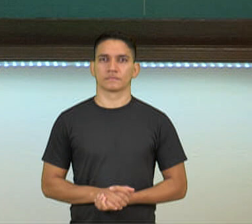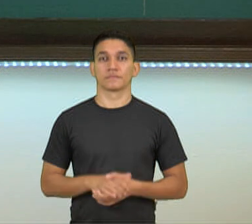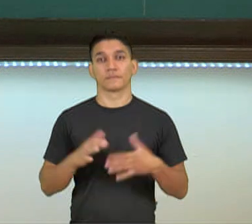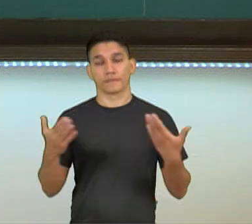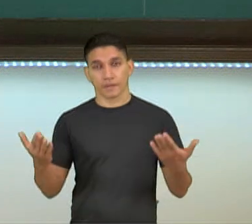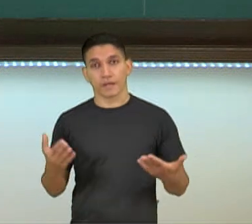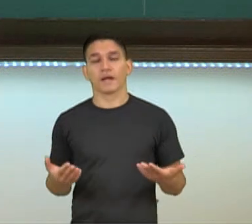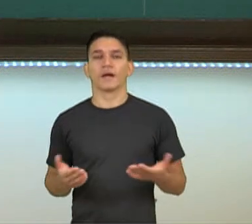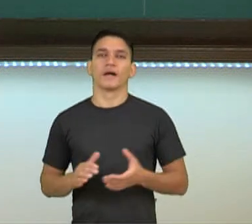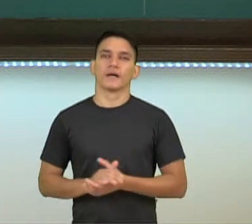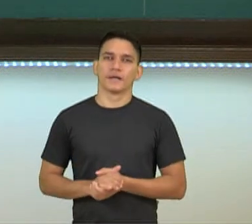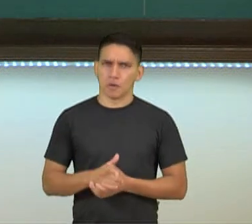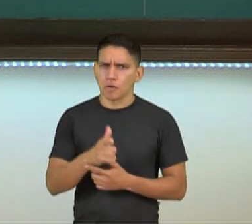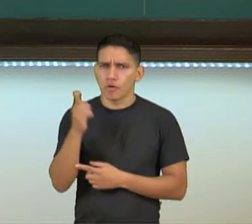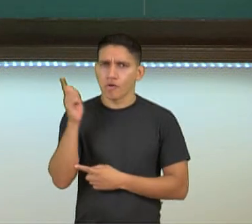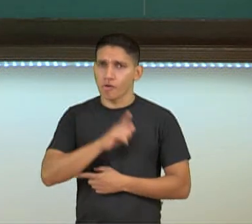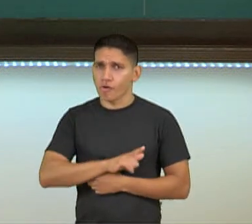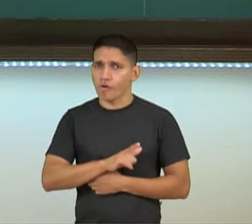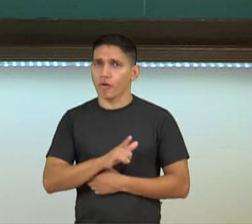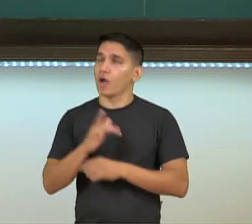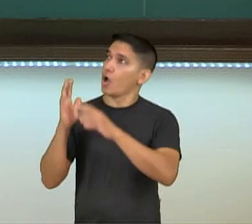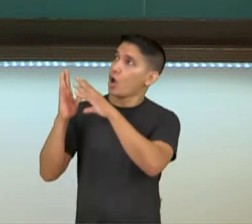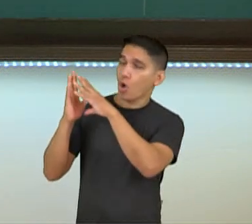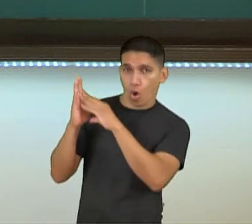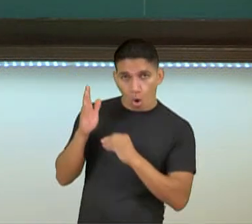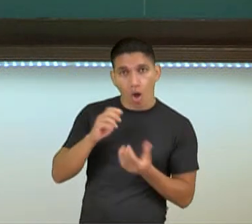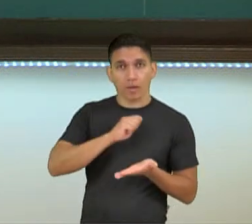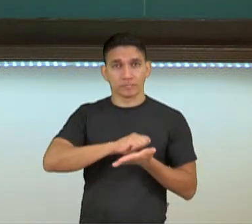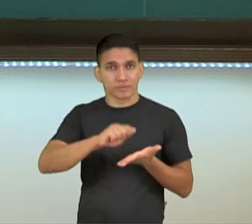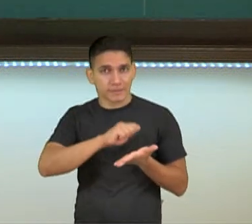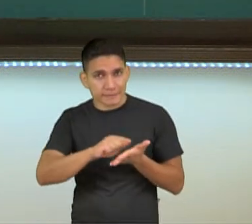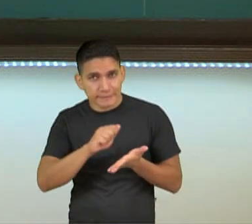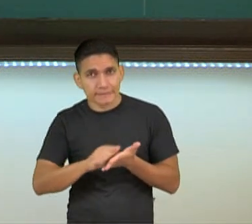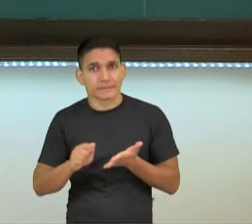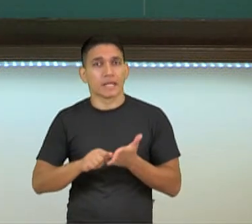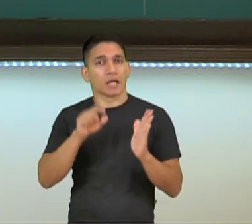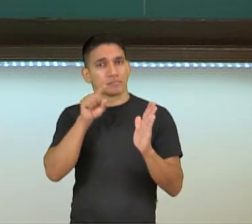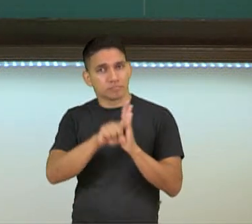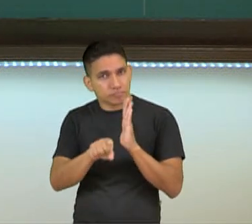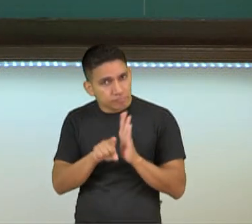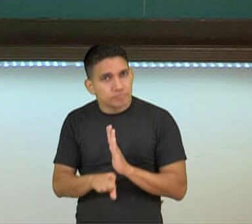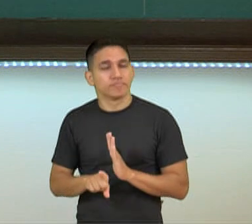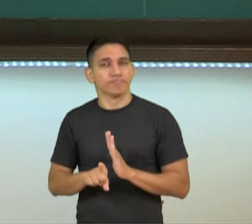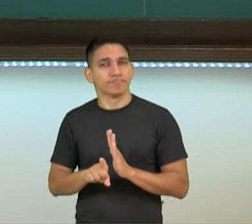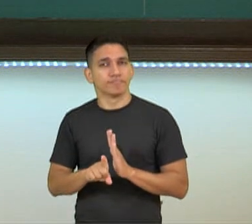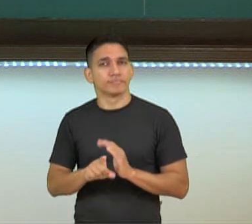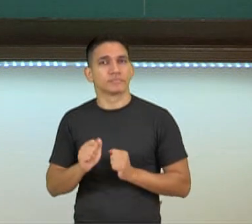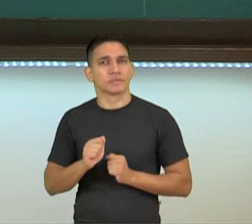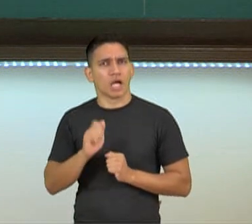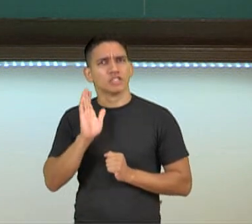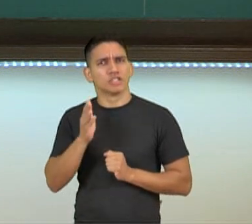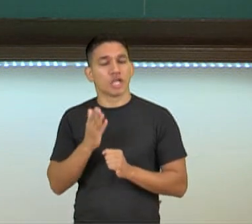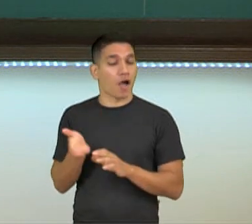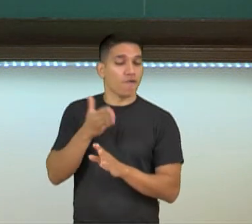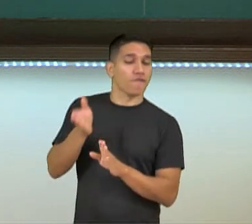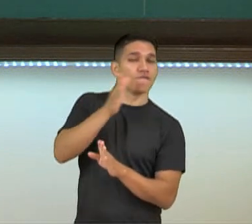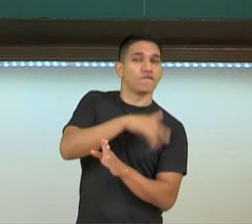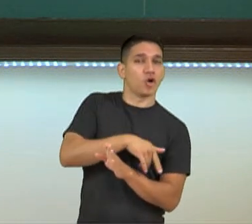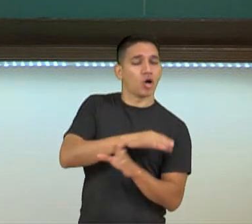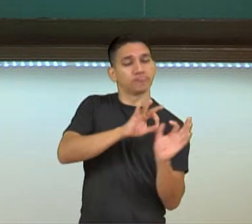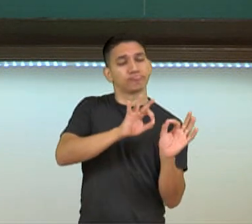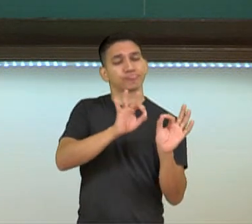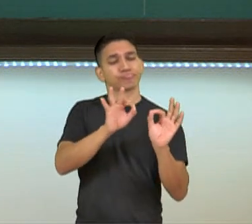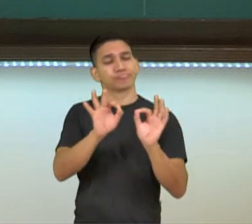E então, conseguiu aí copiar no seu caderno as questões, você olhou novamente